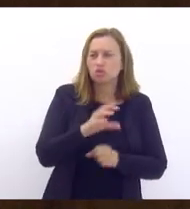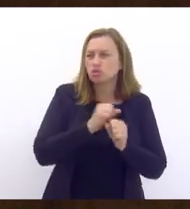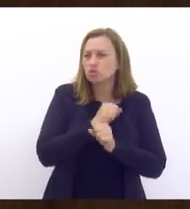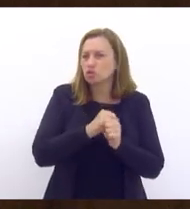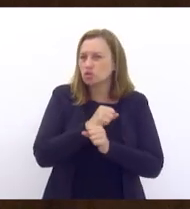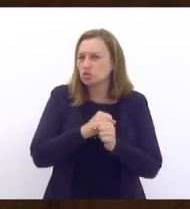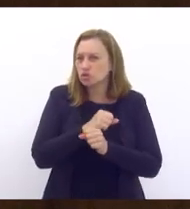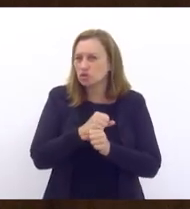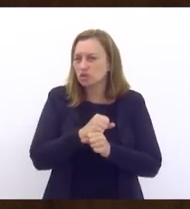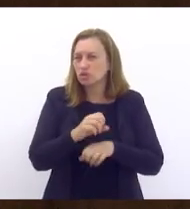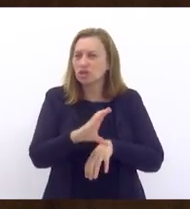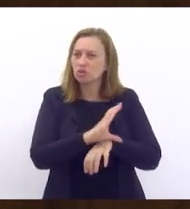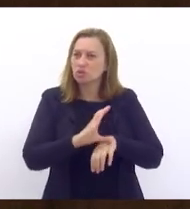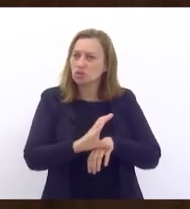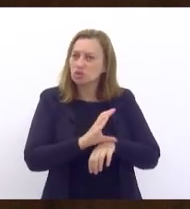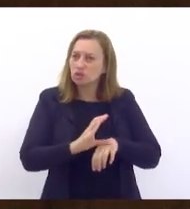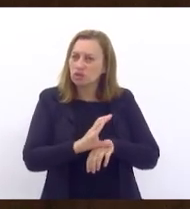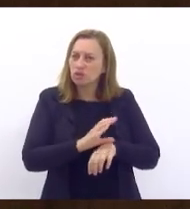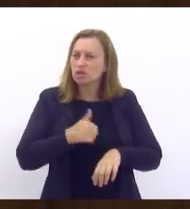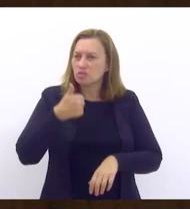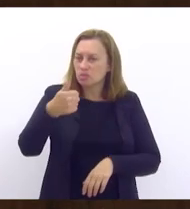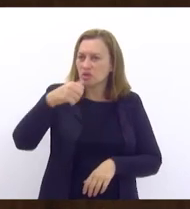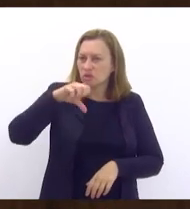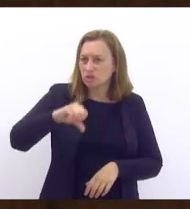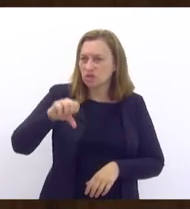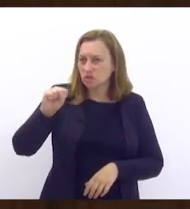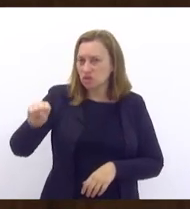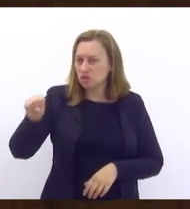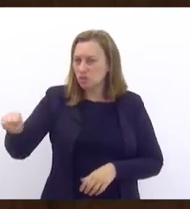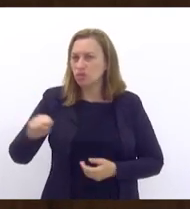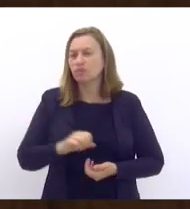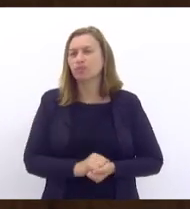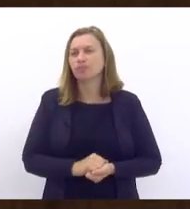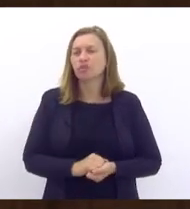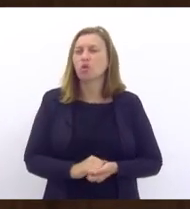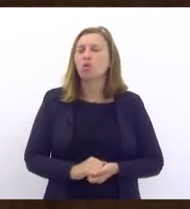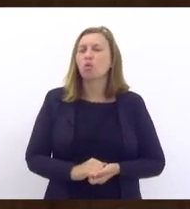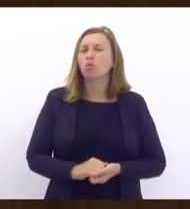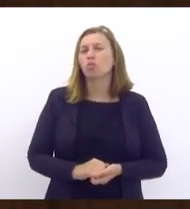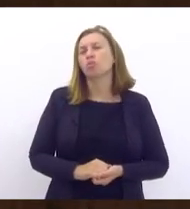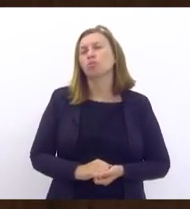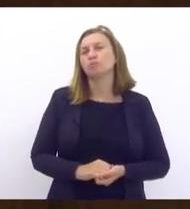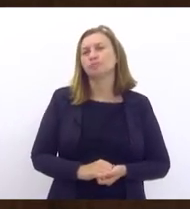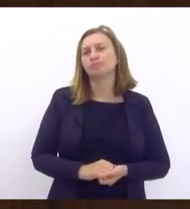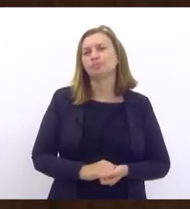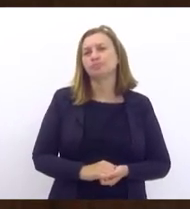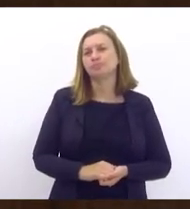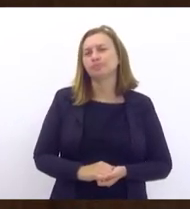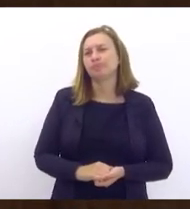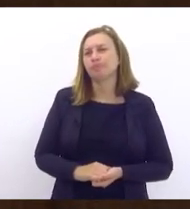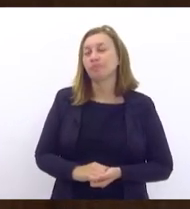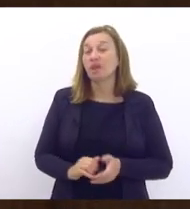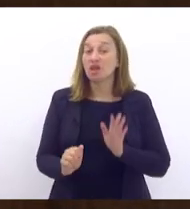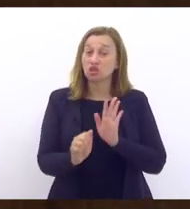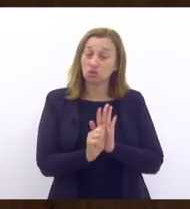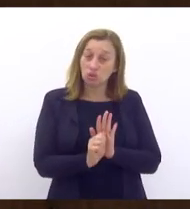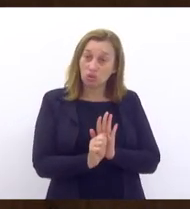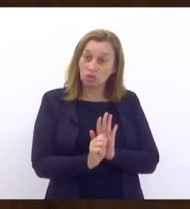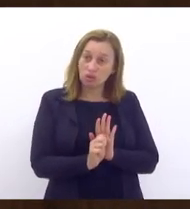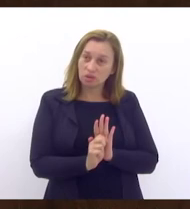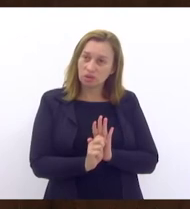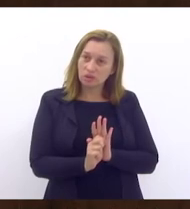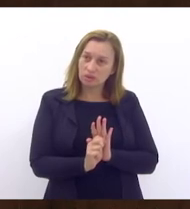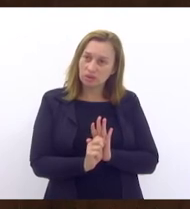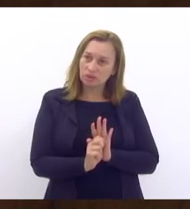a partir da Constituição de 1988. O fato é que as drogas